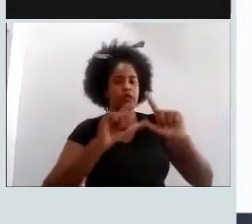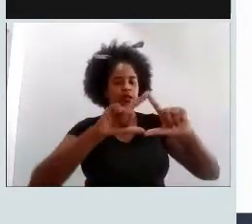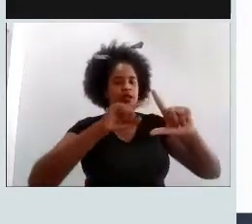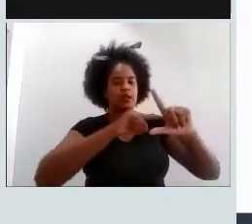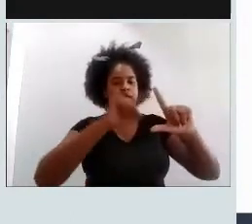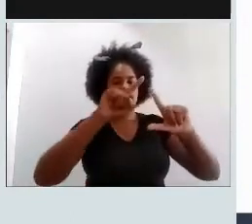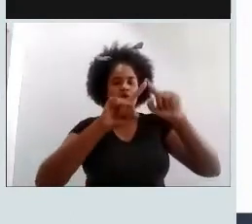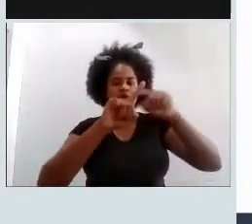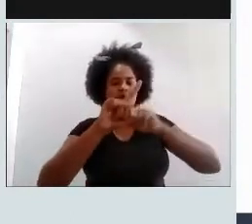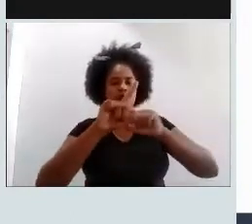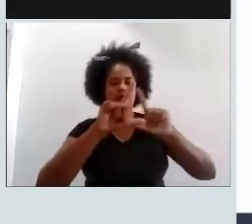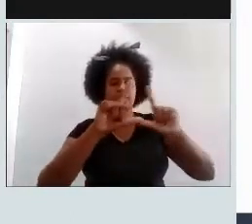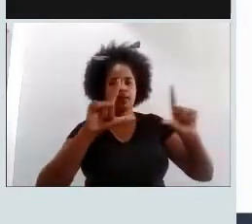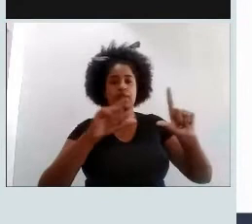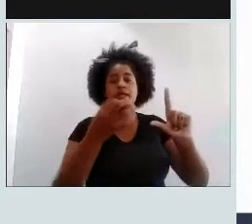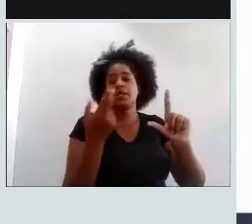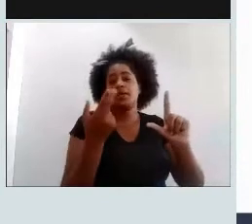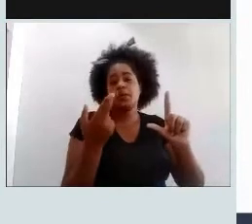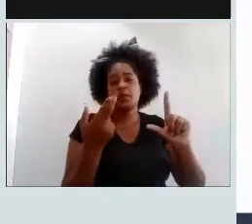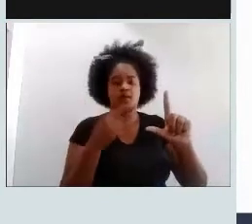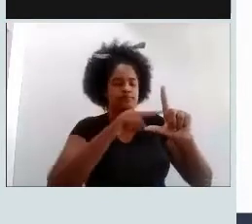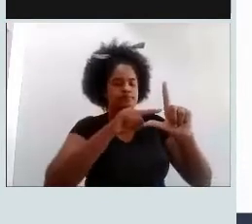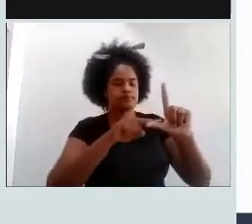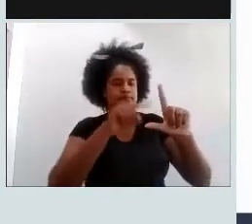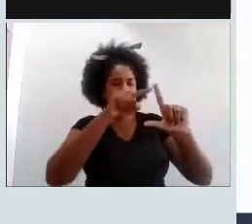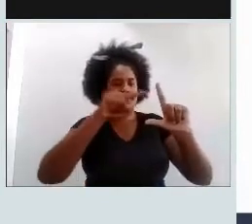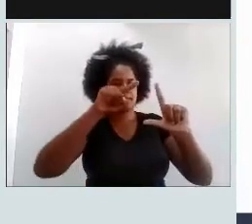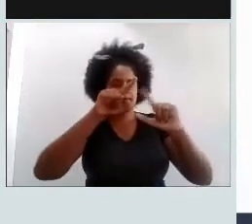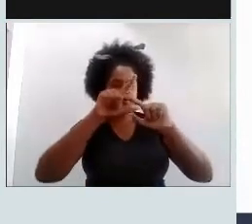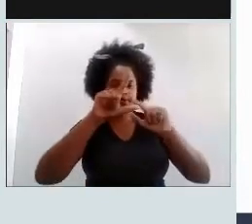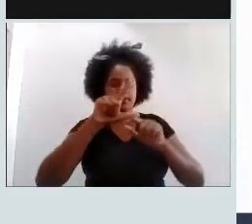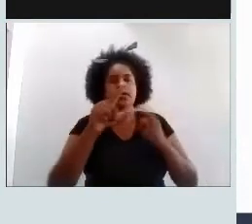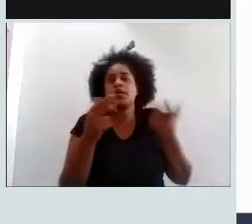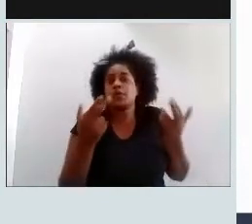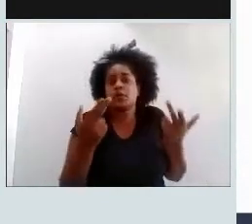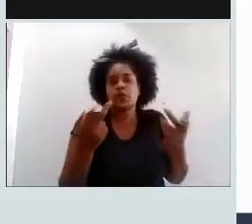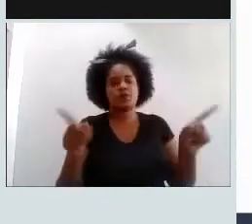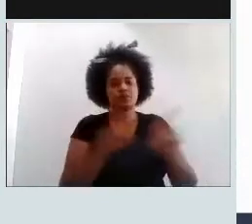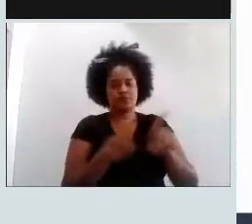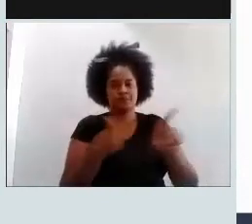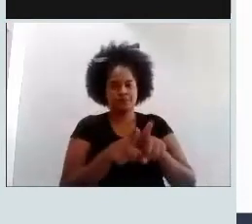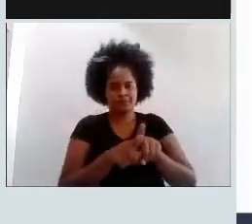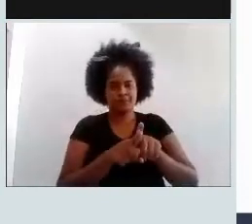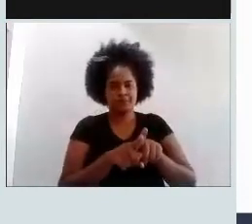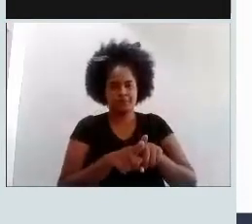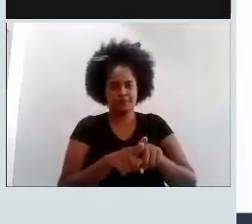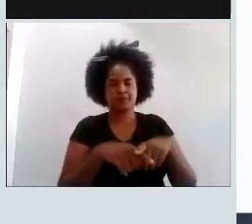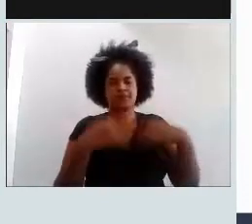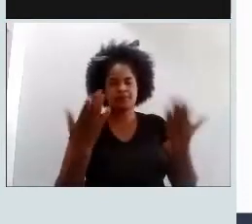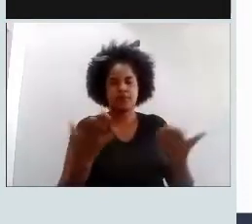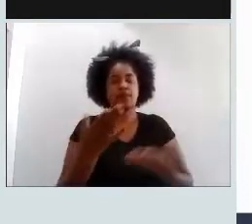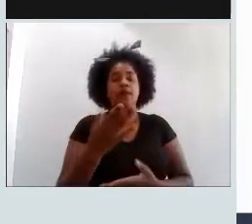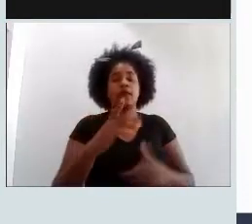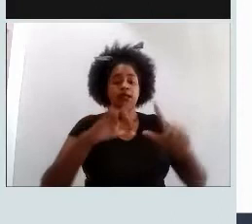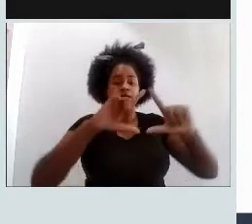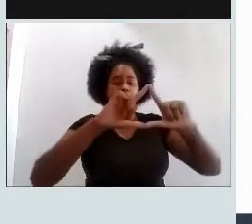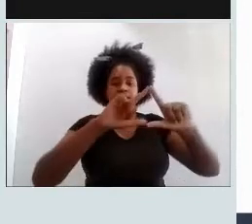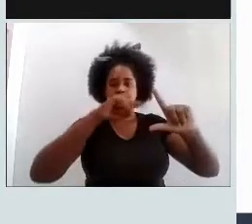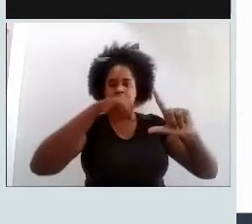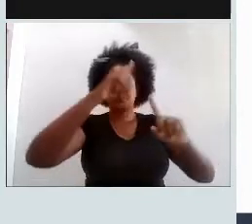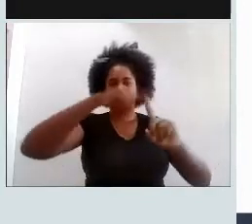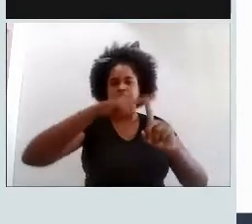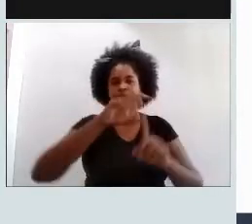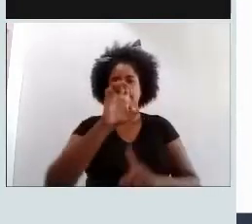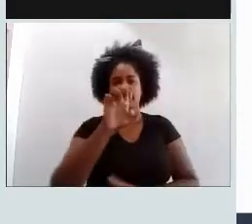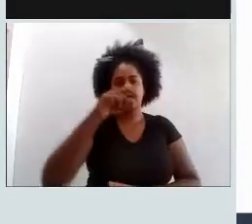que apenas no triângulo retângulo, no triângulo equilátero, nós não